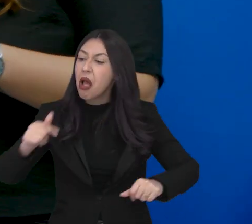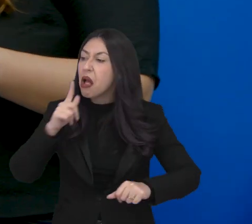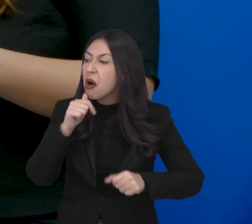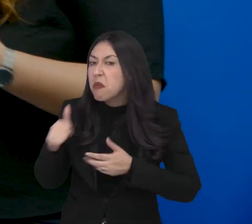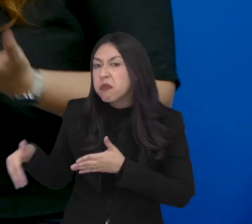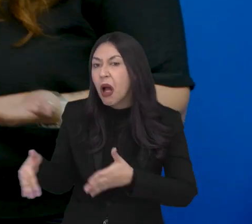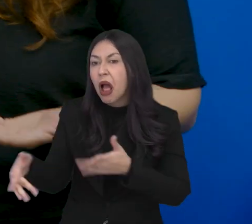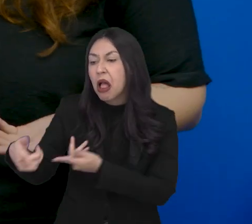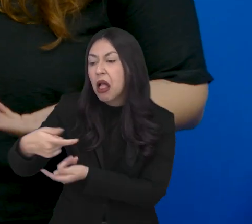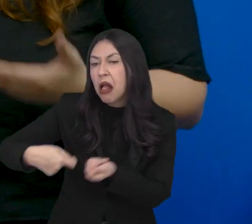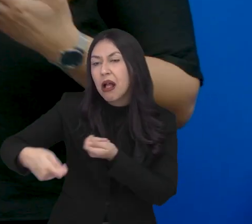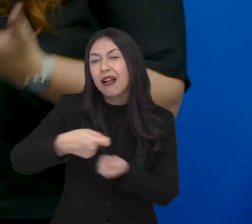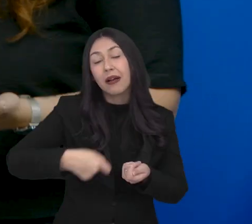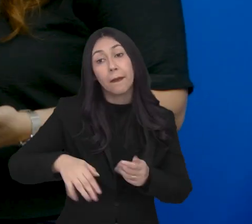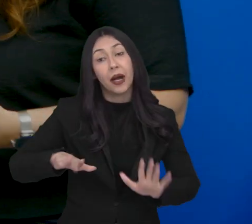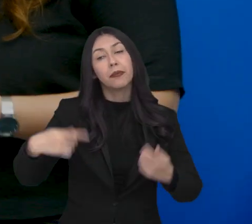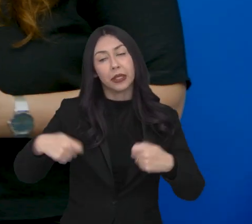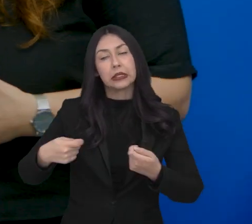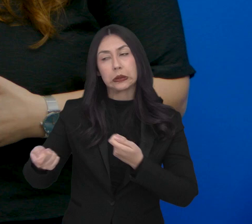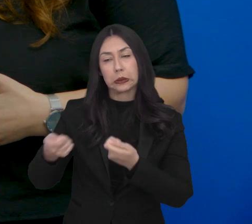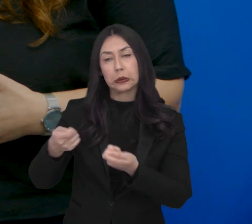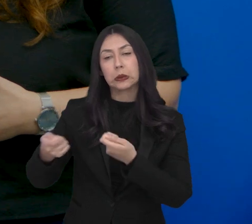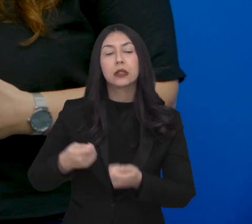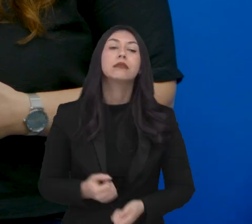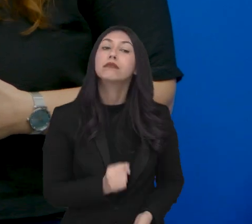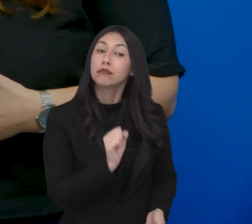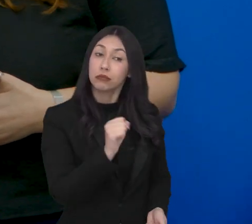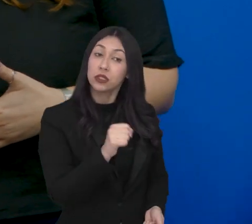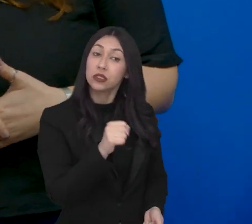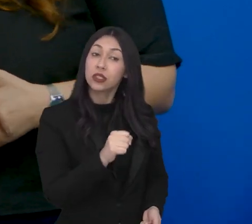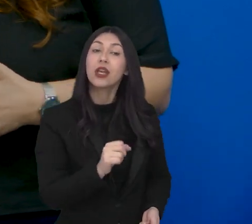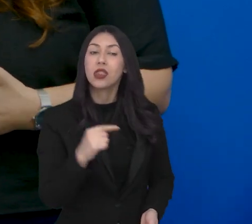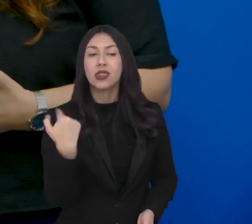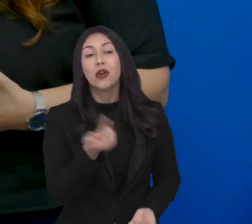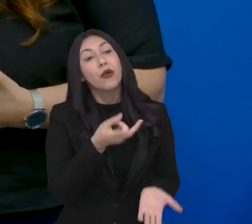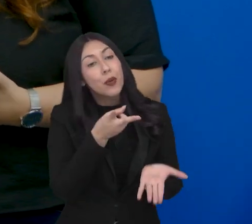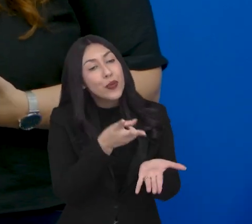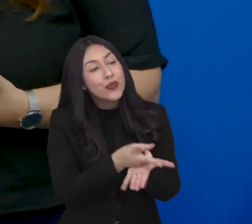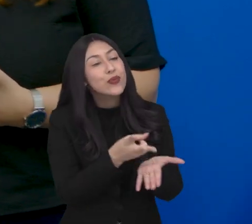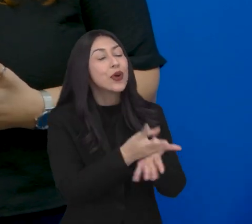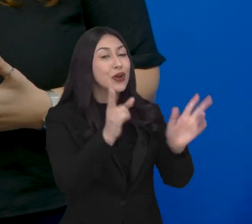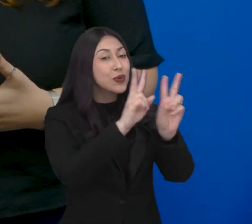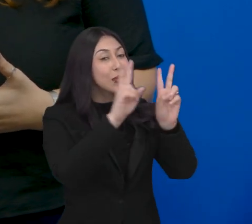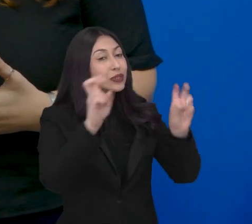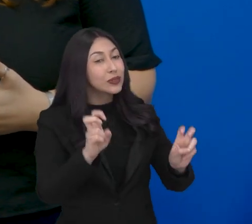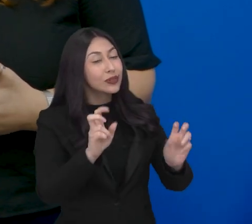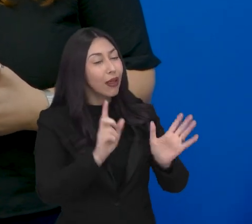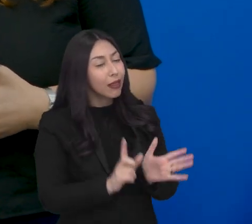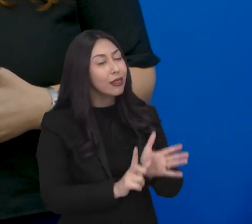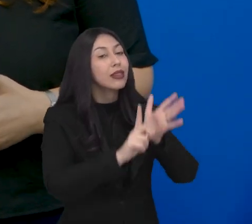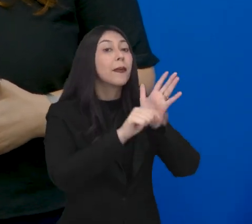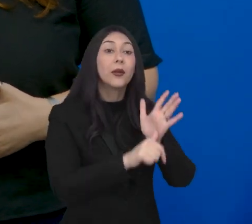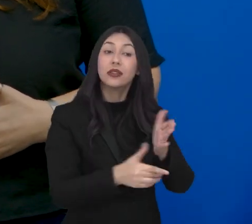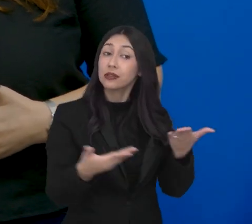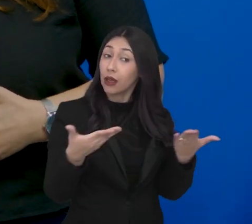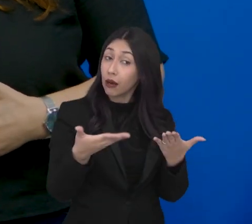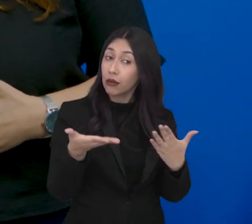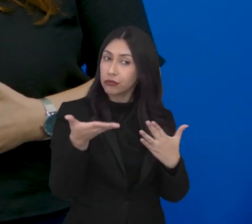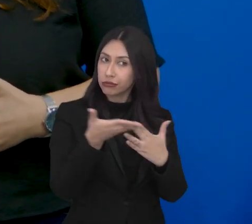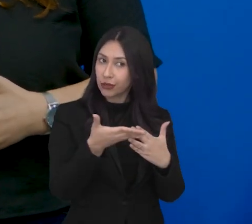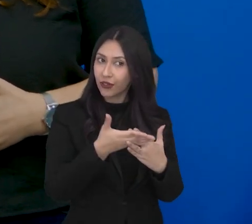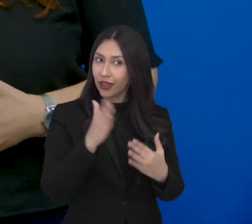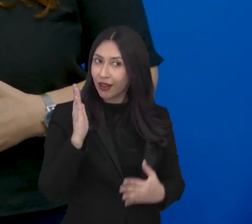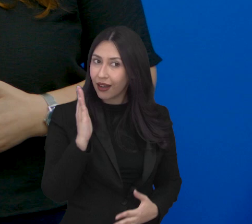gente precisa disso porque de fato cresceu bastante, né? Exatamente. Nós vamos continuar debatendo esse assunto no segundo bloco. Sobre política,